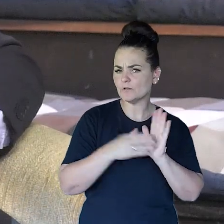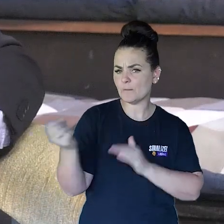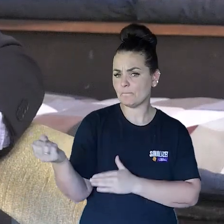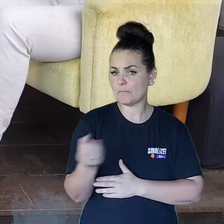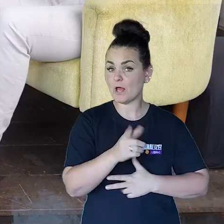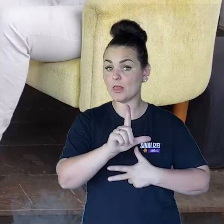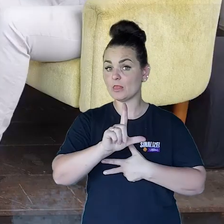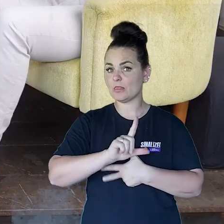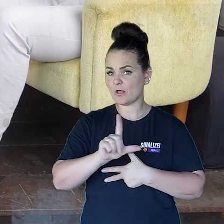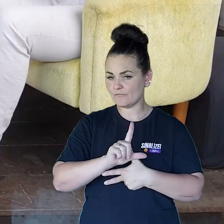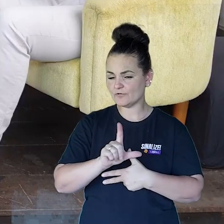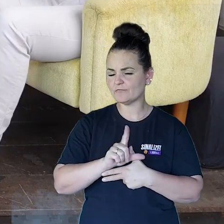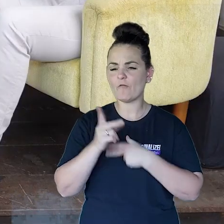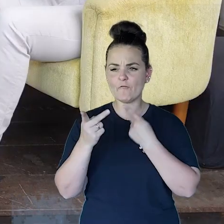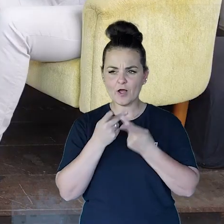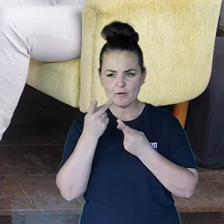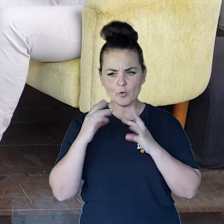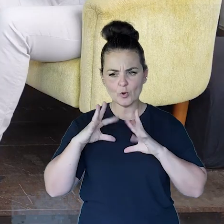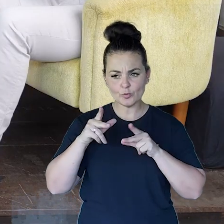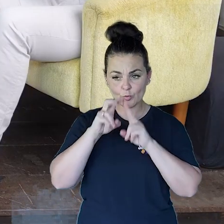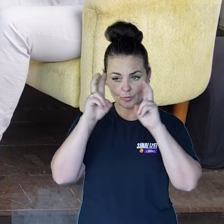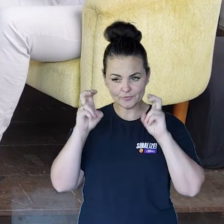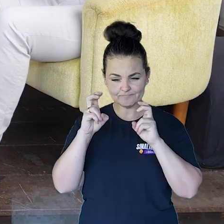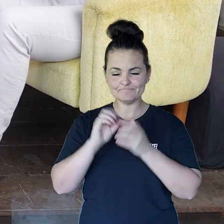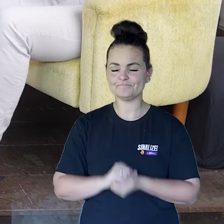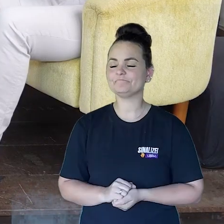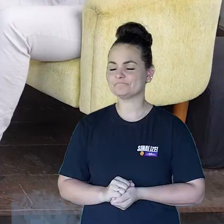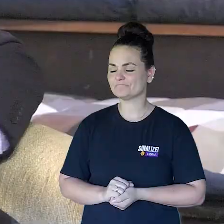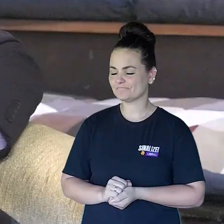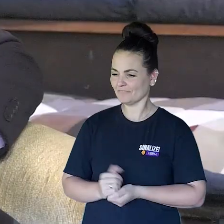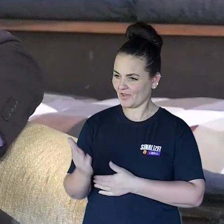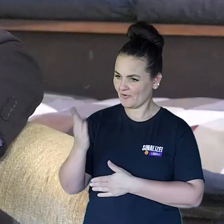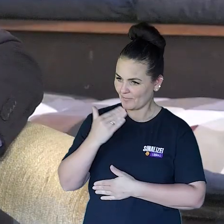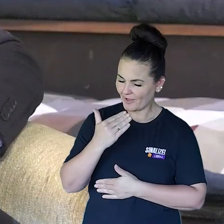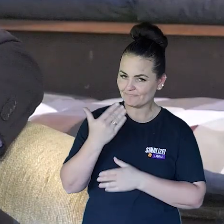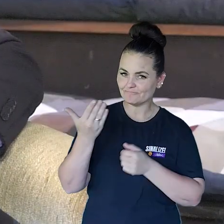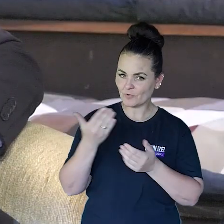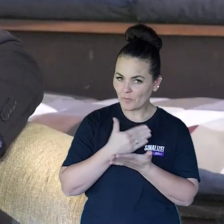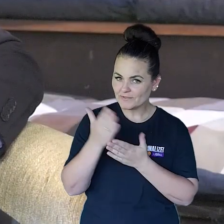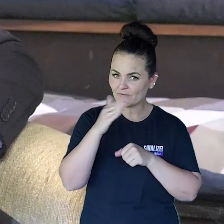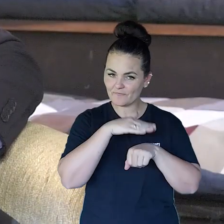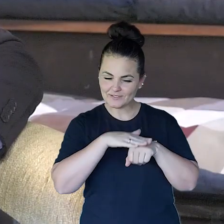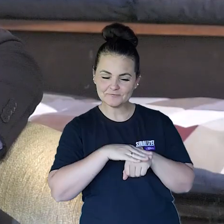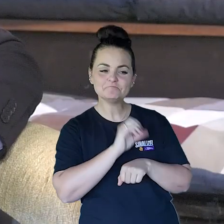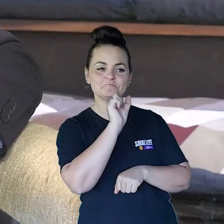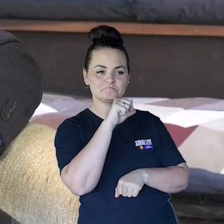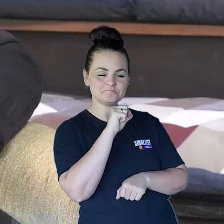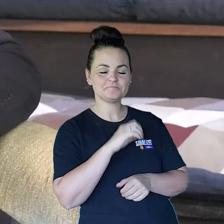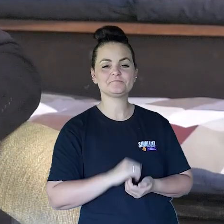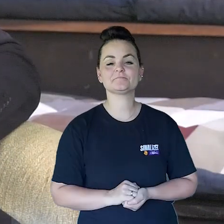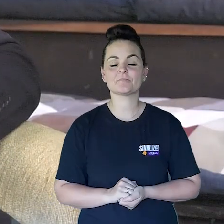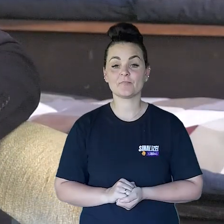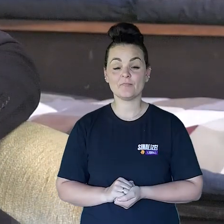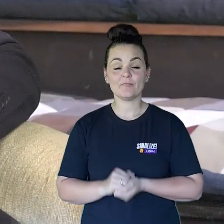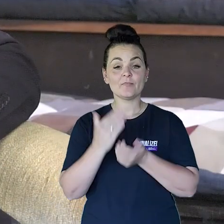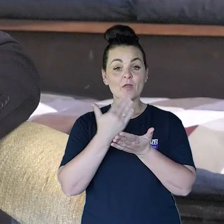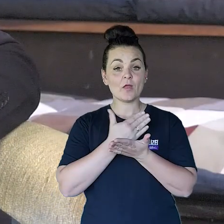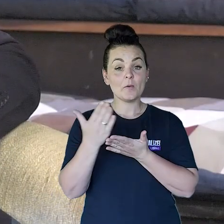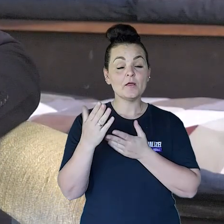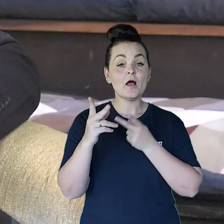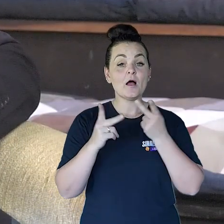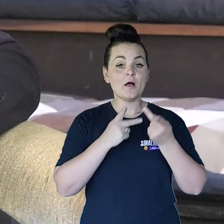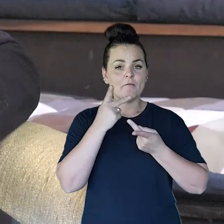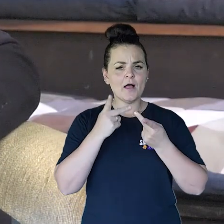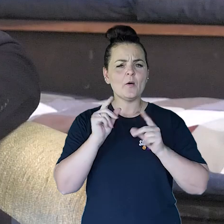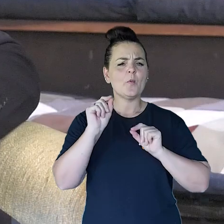nova legislatura. Então, está pronto para o nosso bate-papo? Vamos lá. Vamos começar então. Vamos começar falando